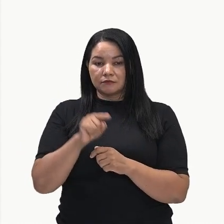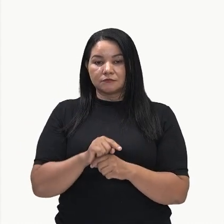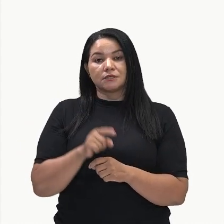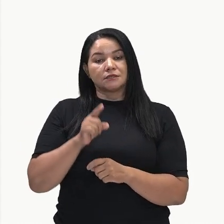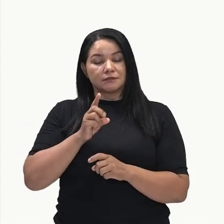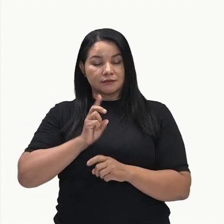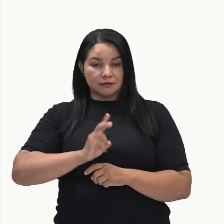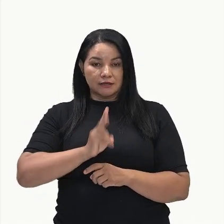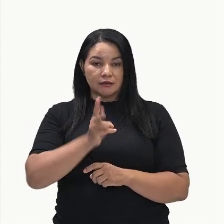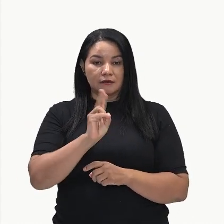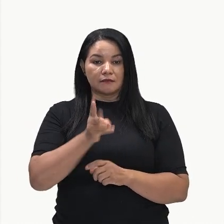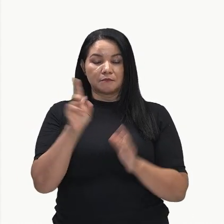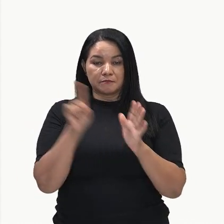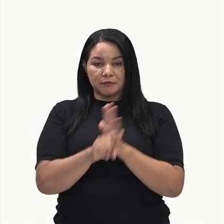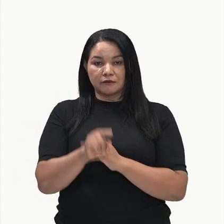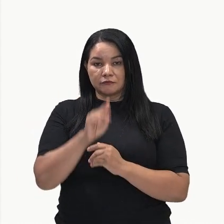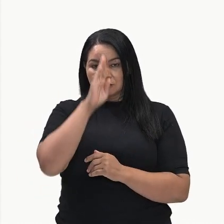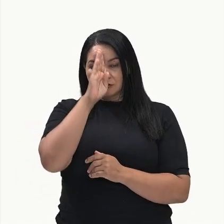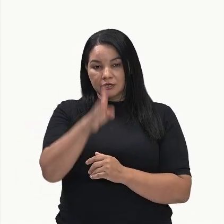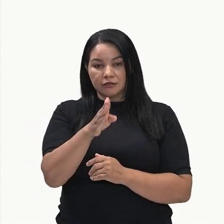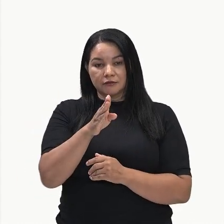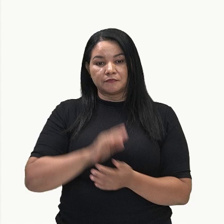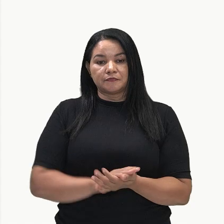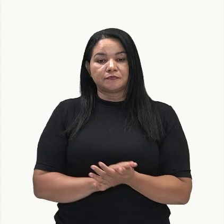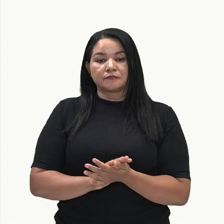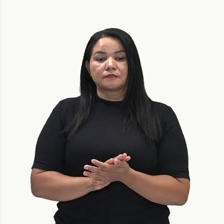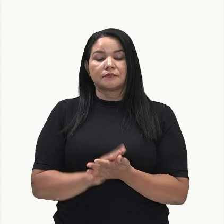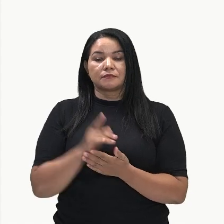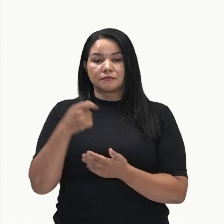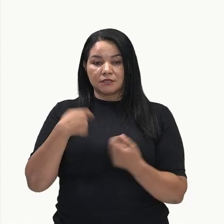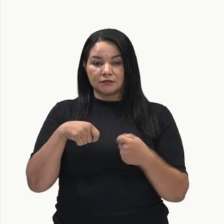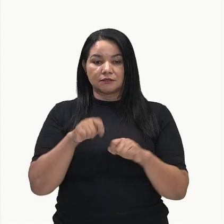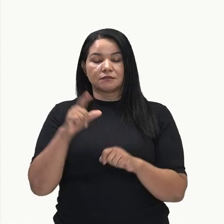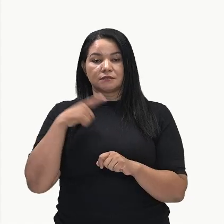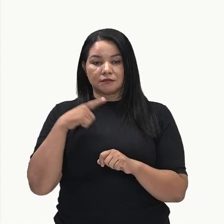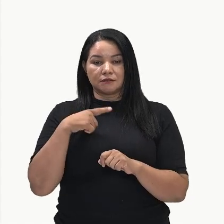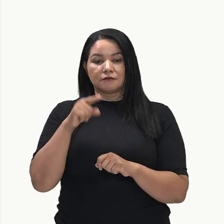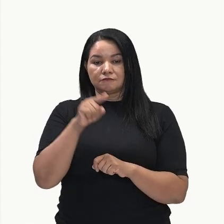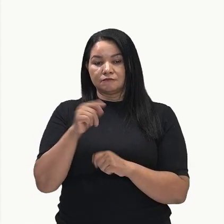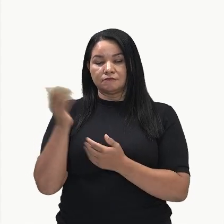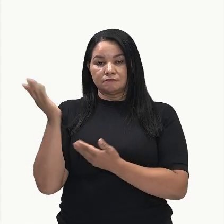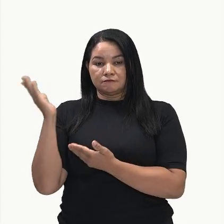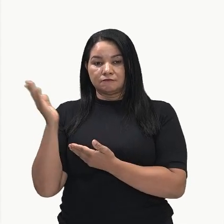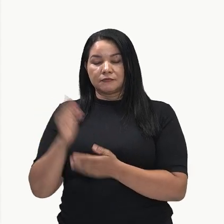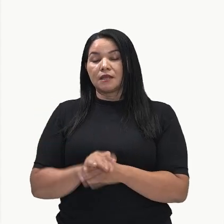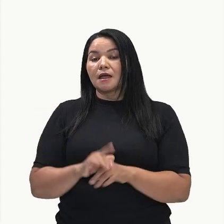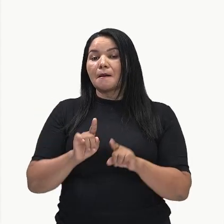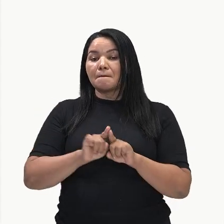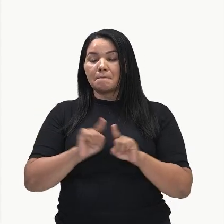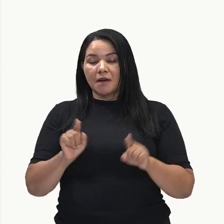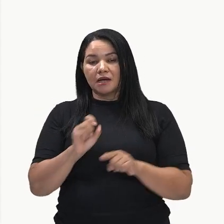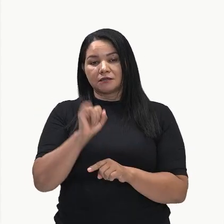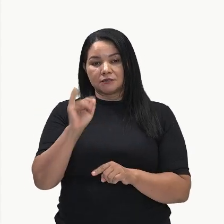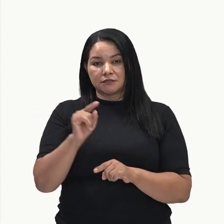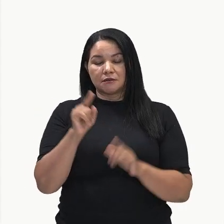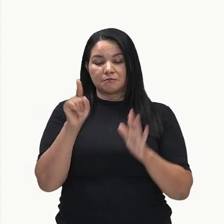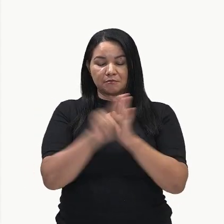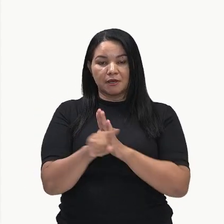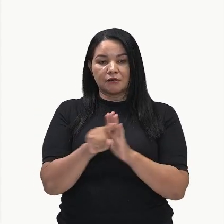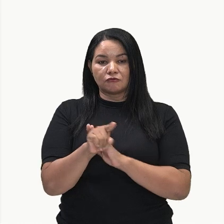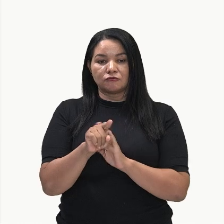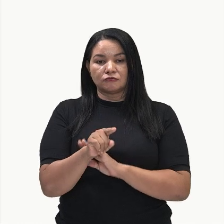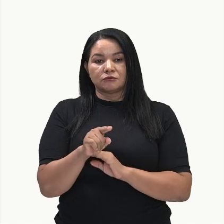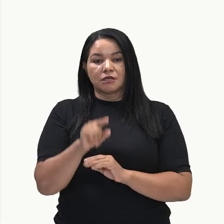tem que aparecer o quê? Os pontos interrogativos. Agora, quando a pergunta é indireta, como é o